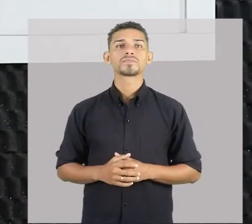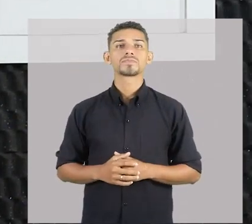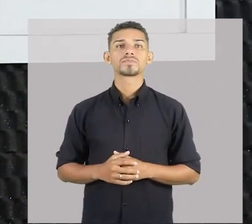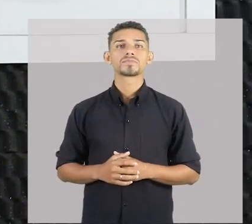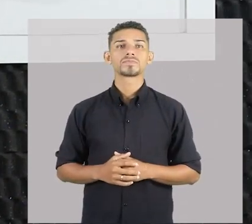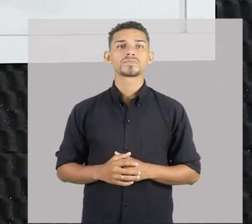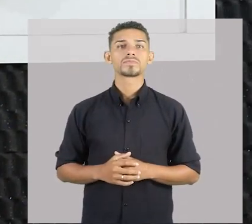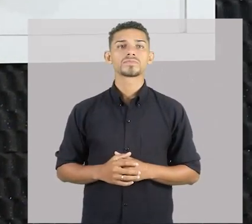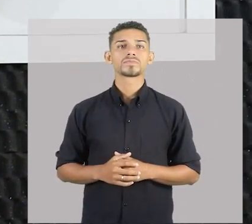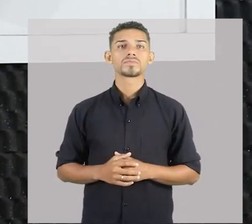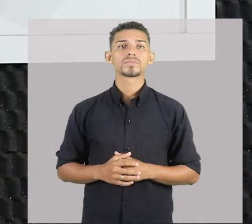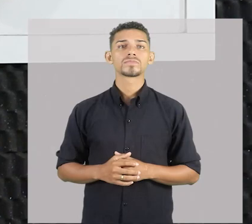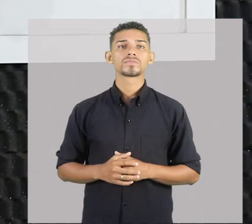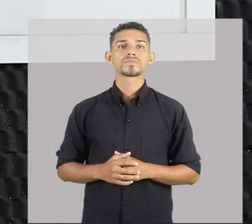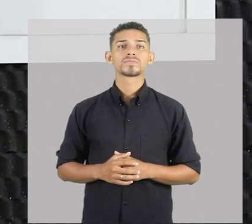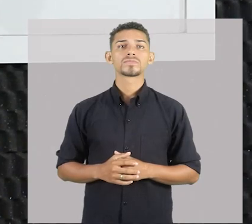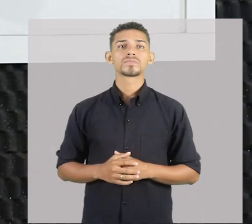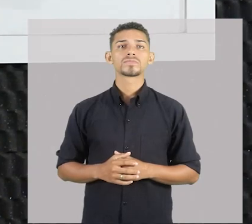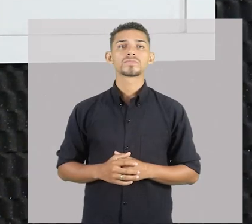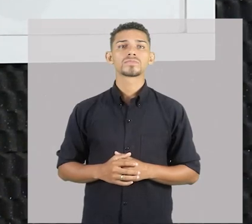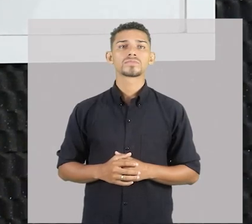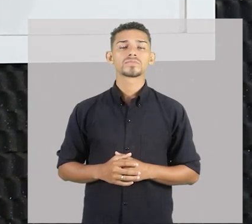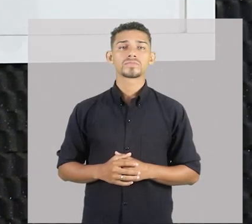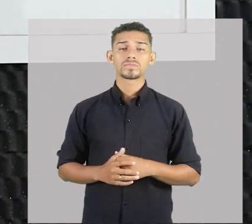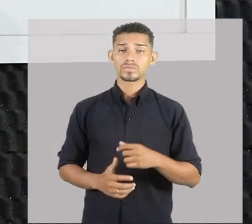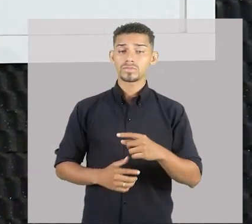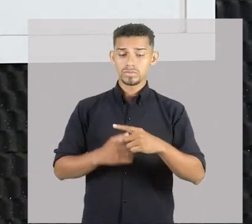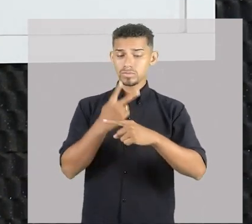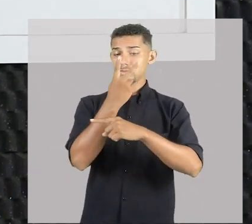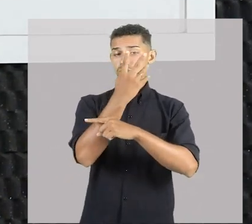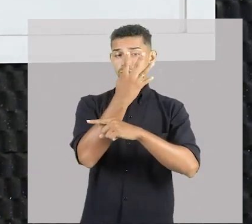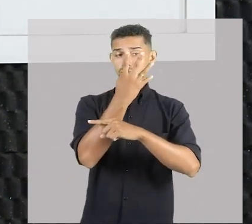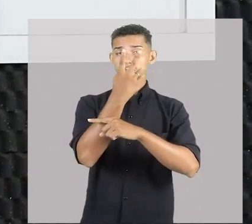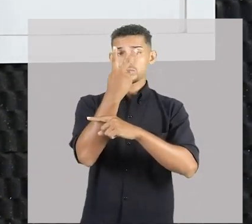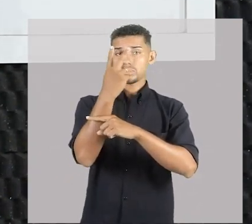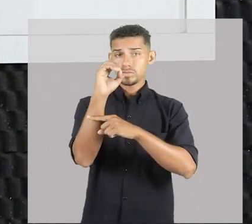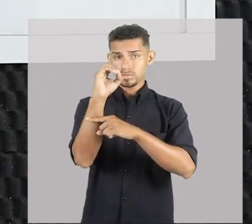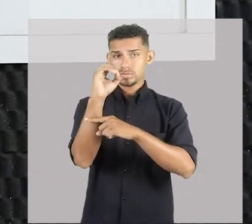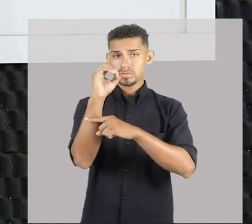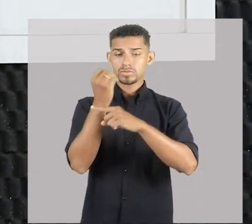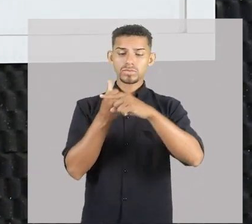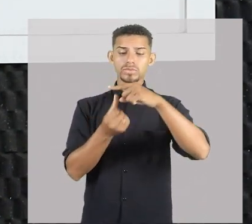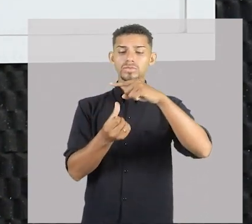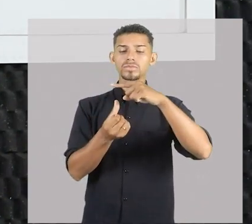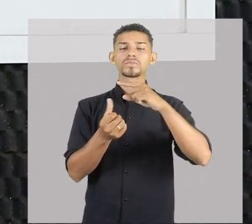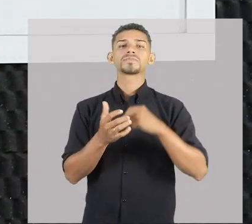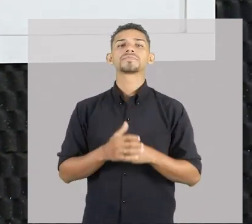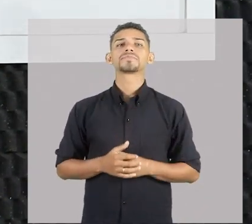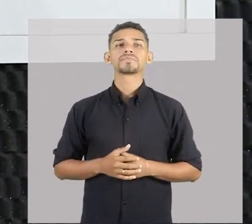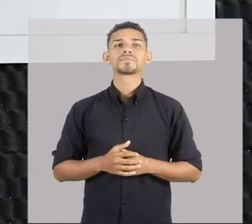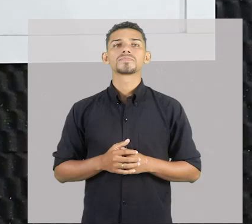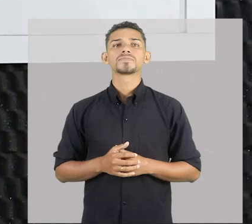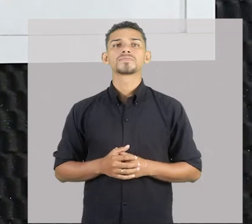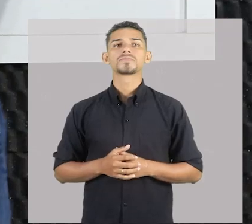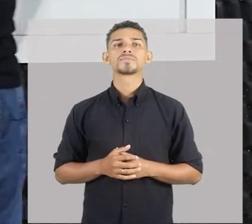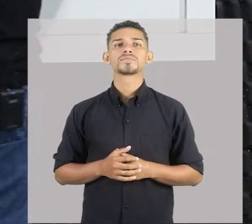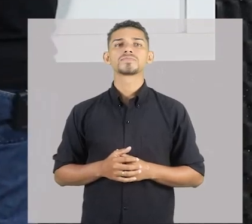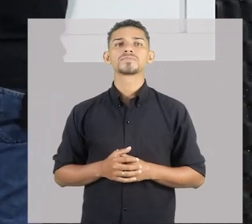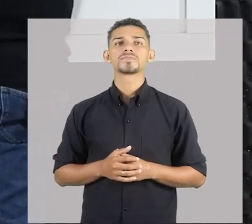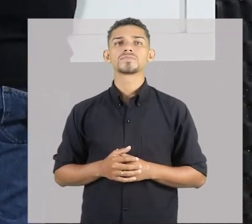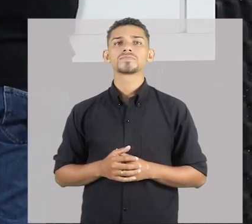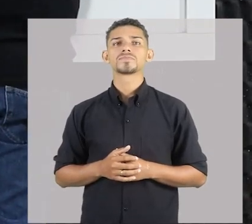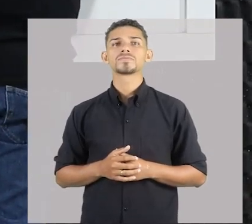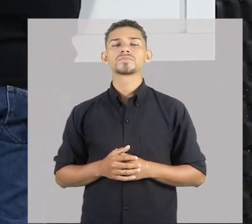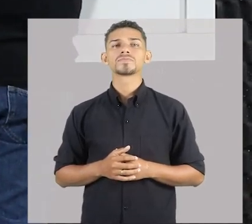dá uma canceladinha, esse zero com esse zero, vai ficar 420 dividido por 6. 420 dividido